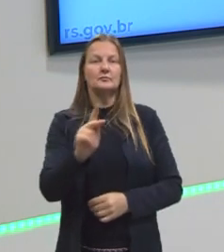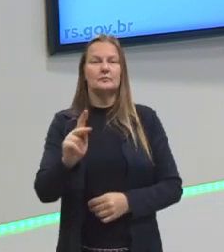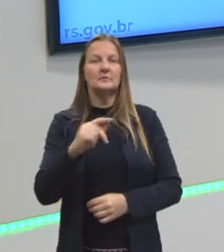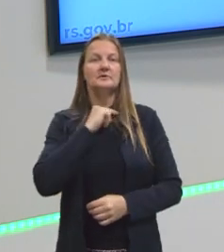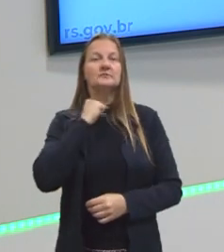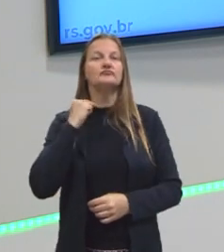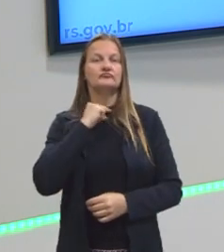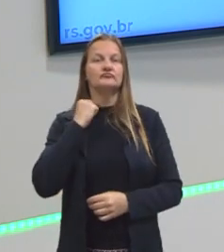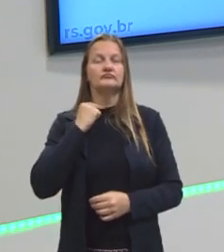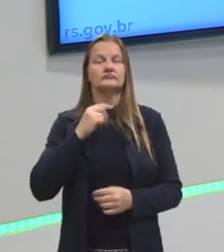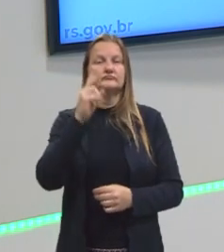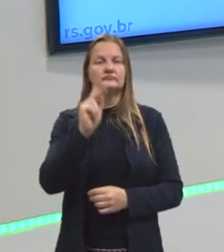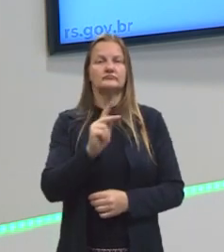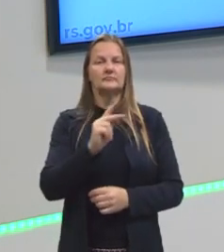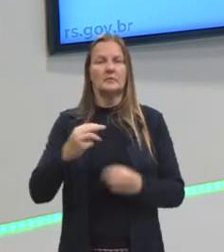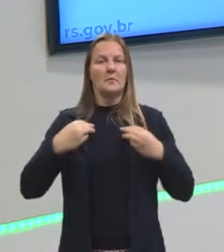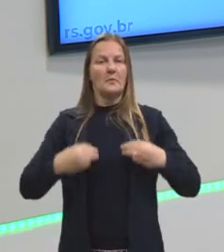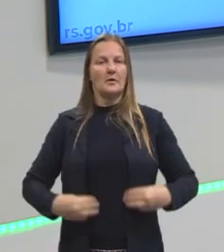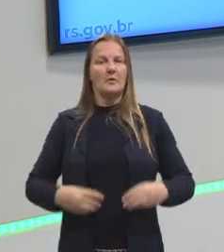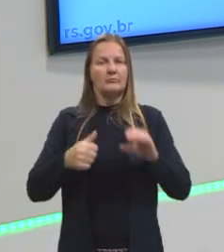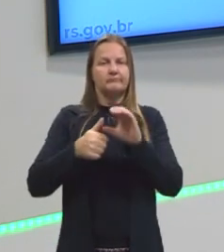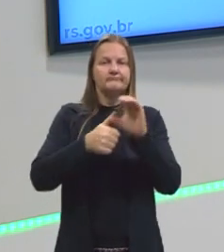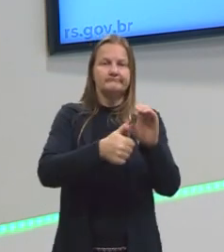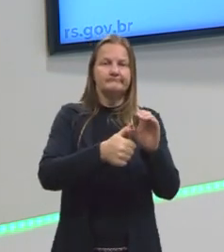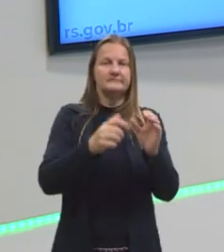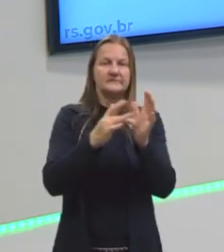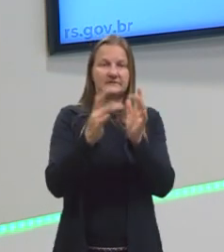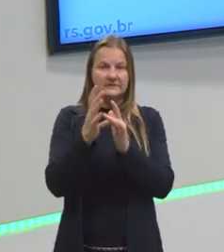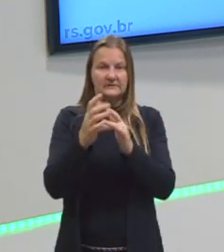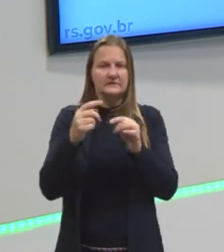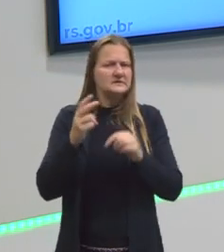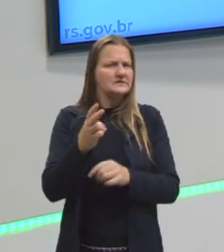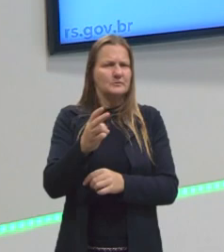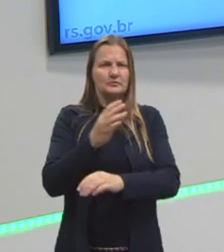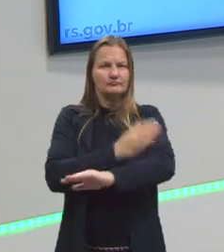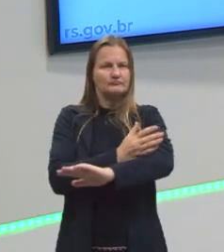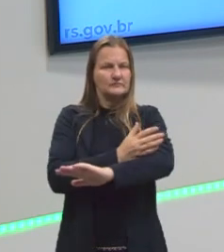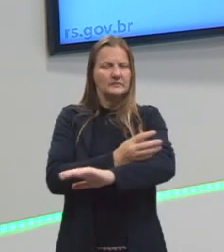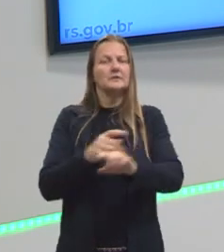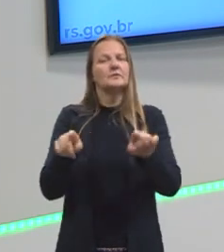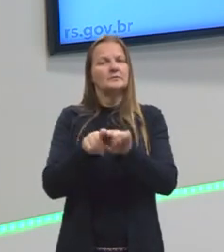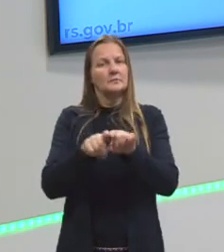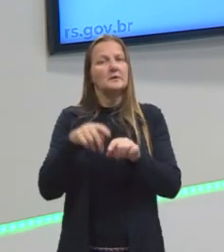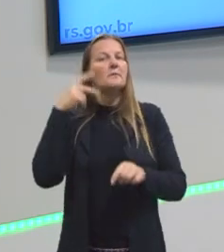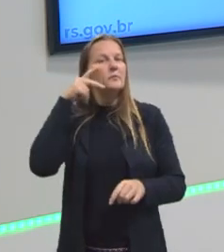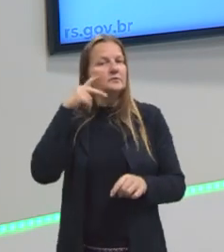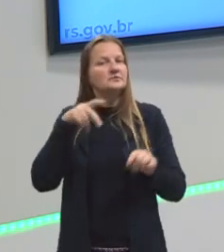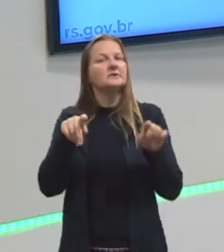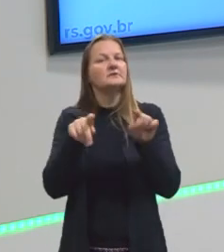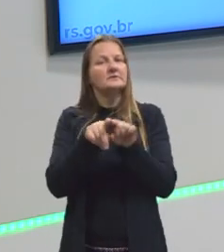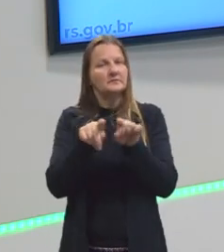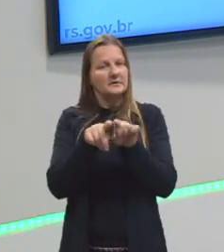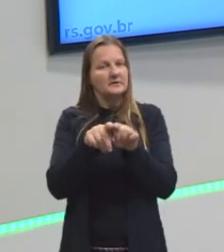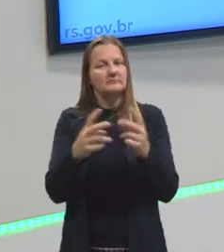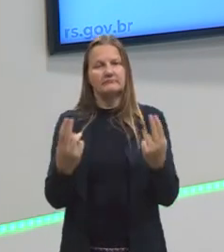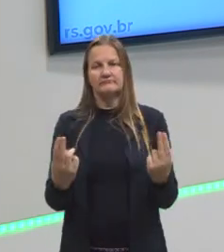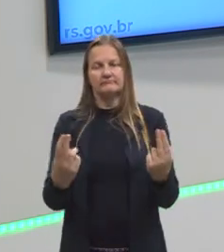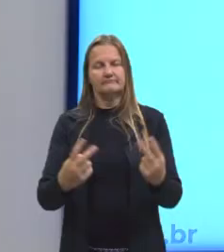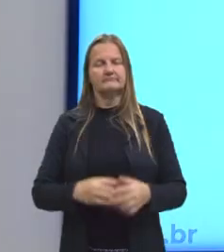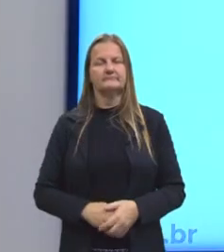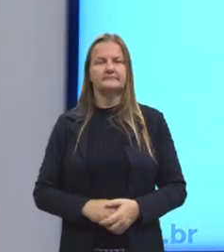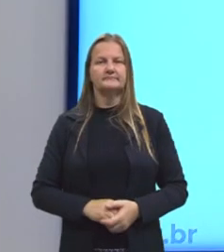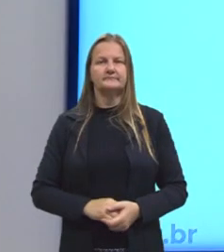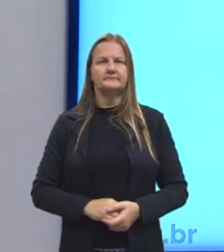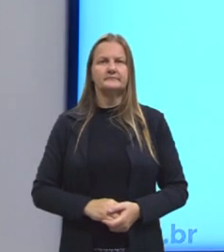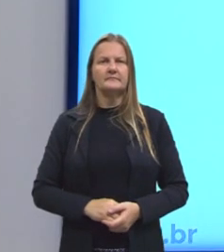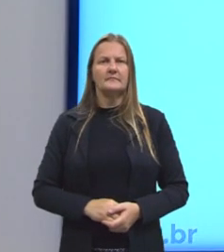isso então a moral Cristã seja onde for ela é muito presente na Idade Média e não não deixa de ser diferente